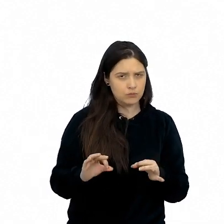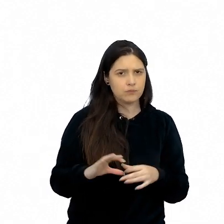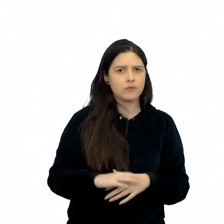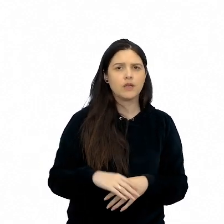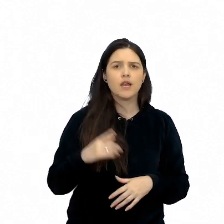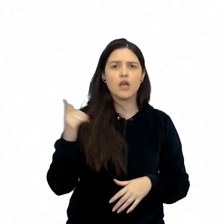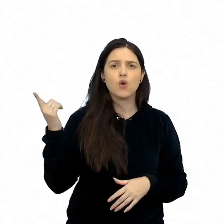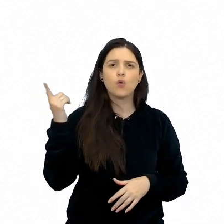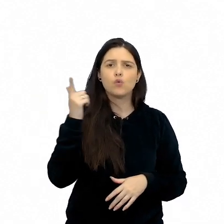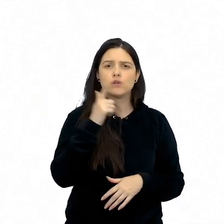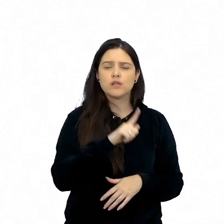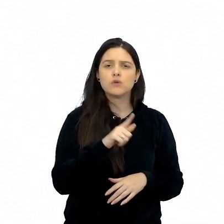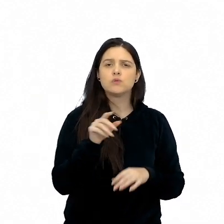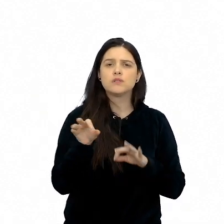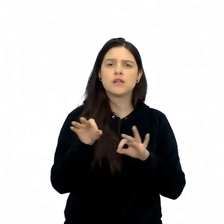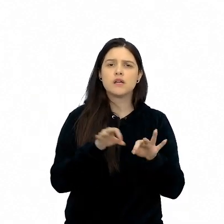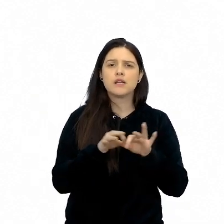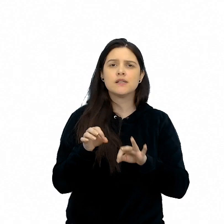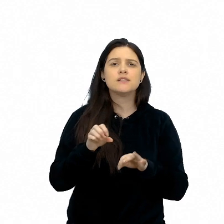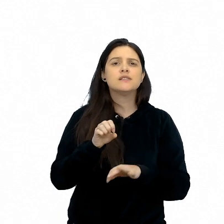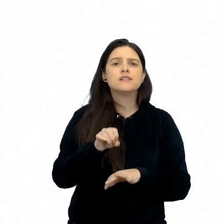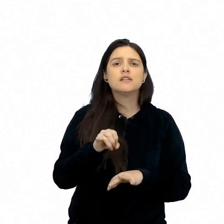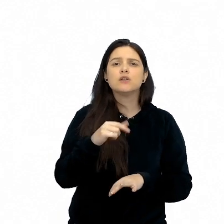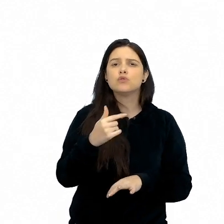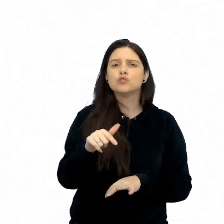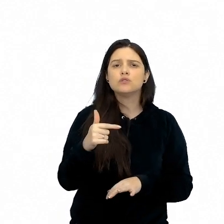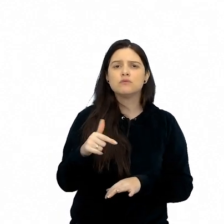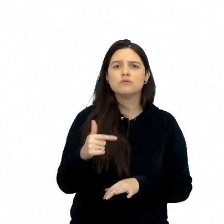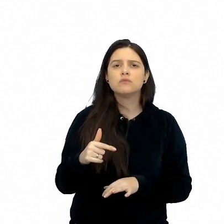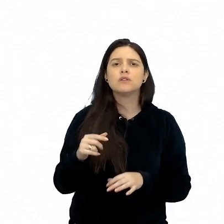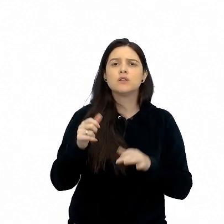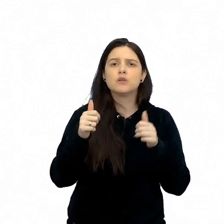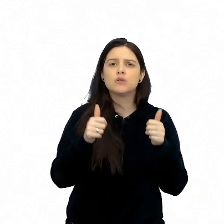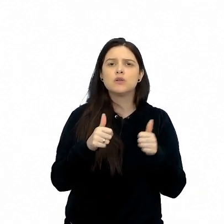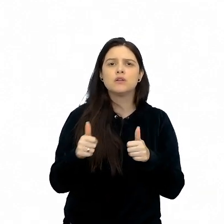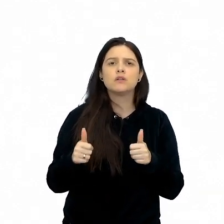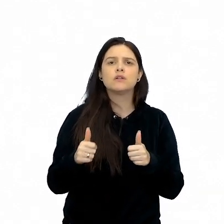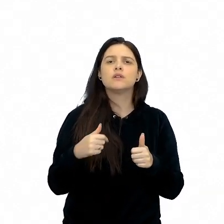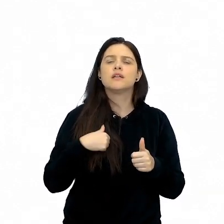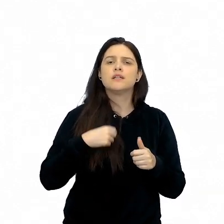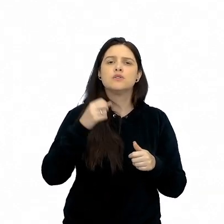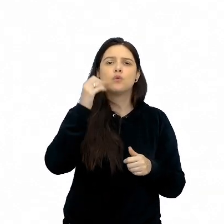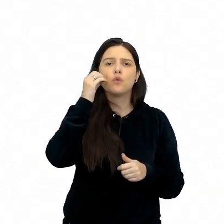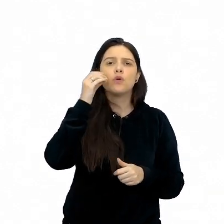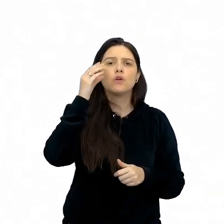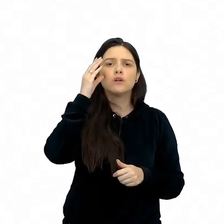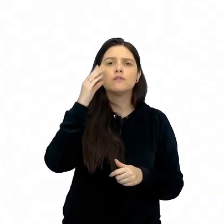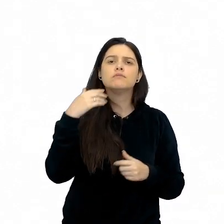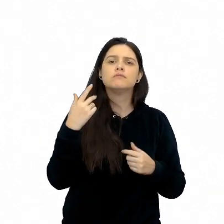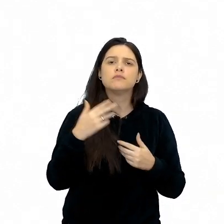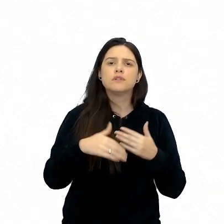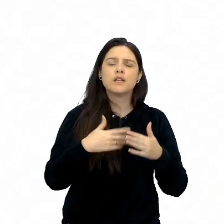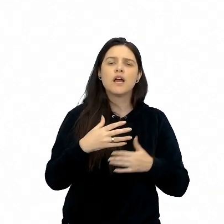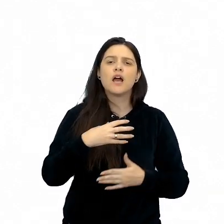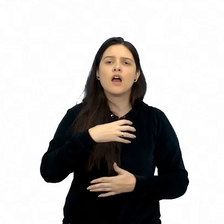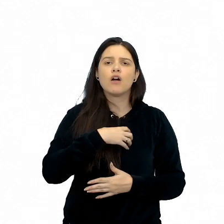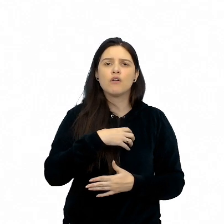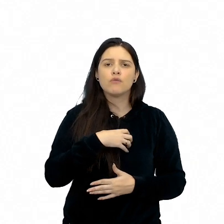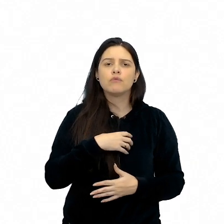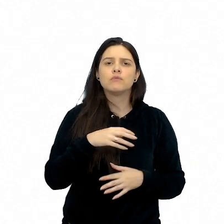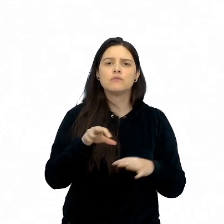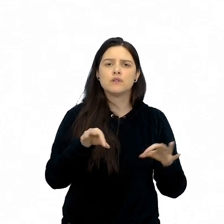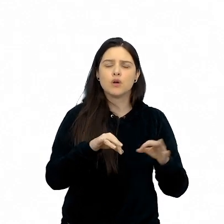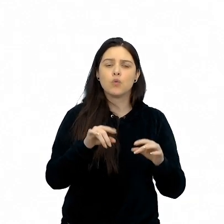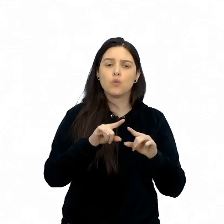ele não conseguiria resolver se ele não tivesse de antemão esse conhecimento. Será que meu aluno não resolve porque não sabe o que é